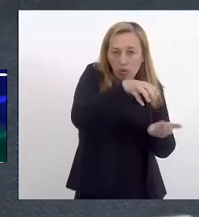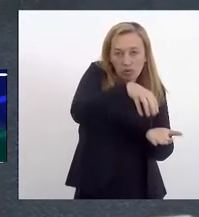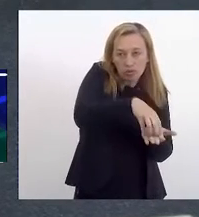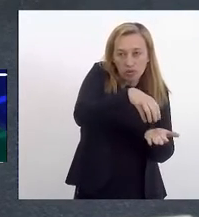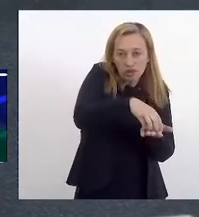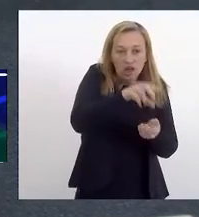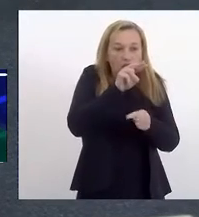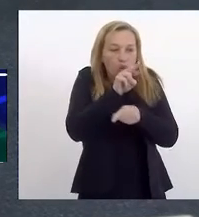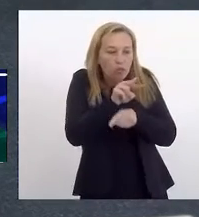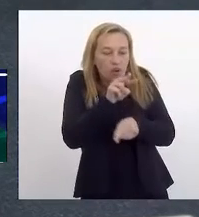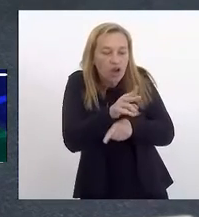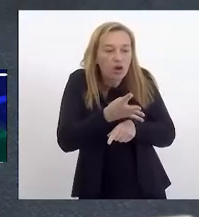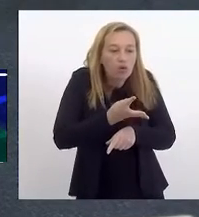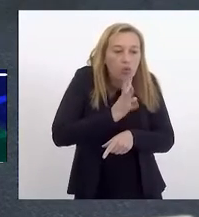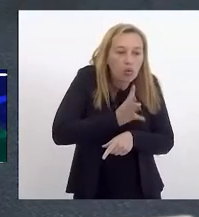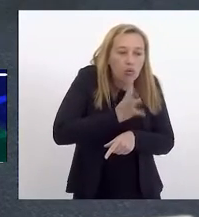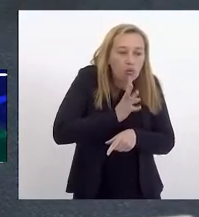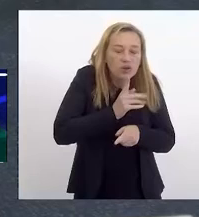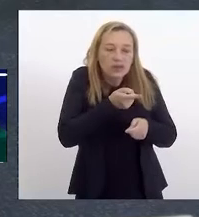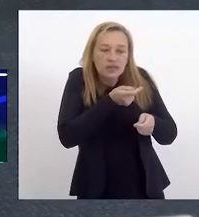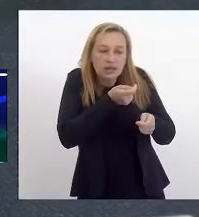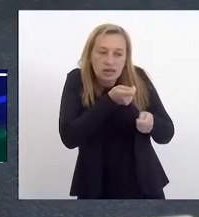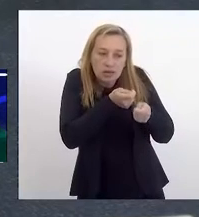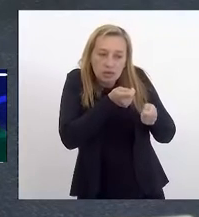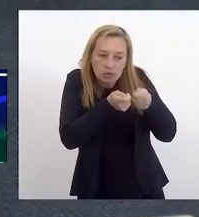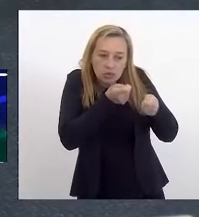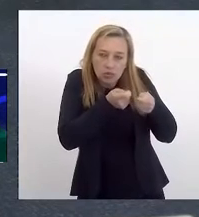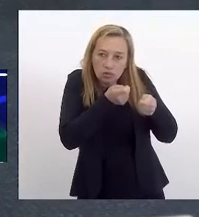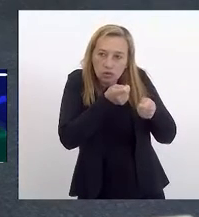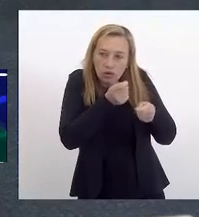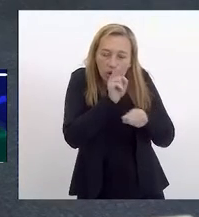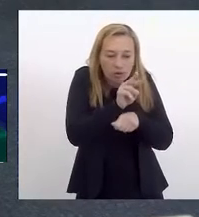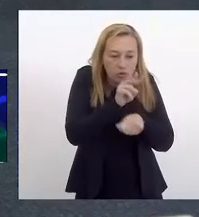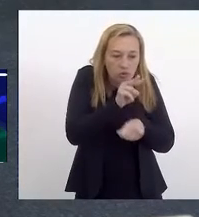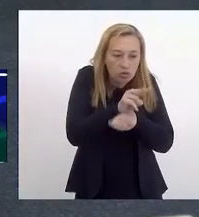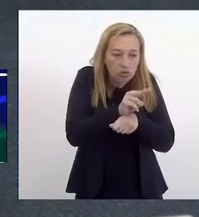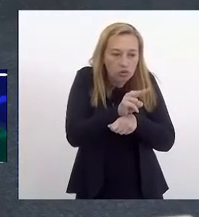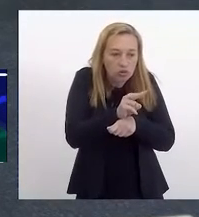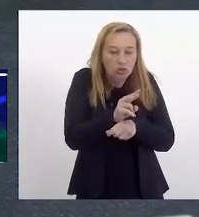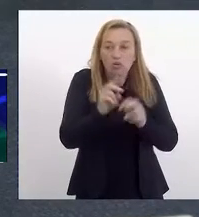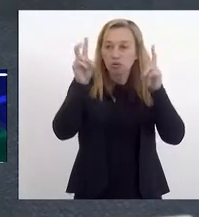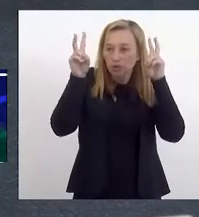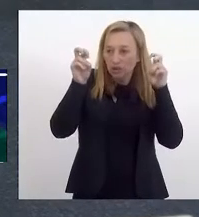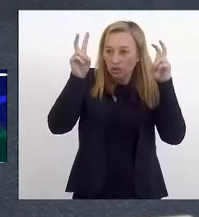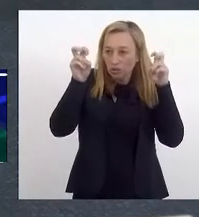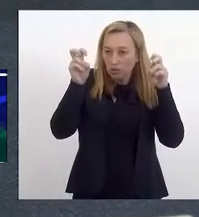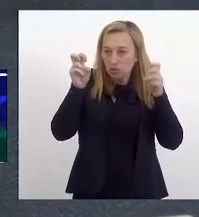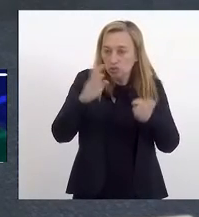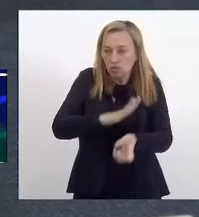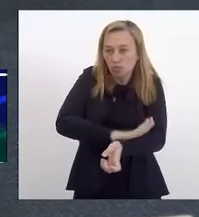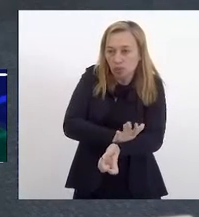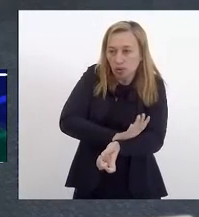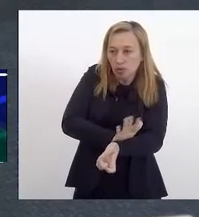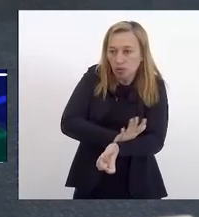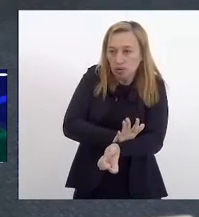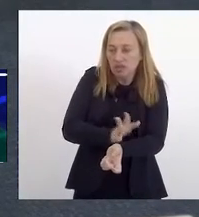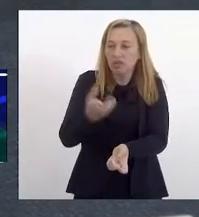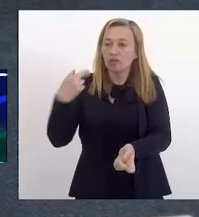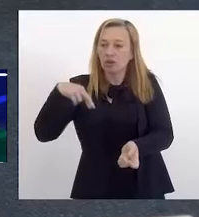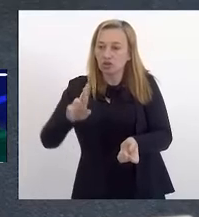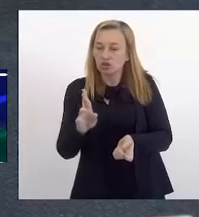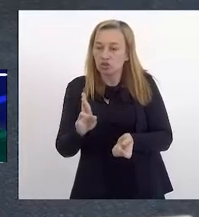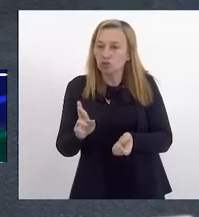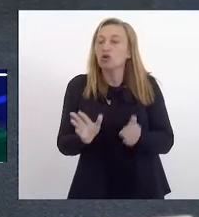conhecer, catalogar e monitorar os casos de racismo religioso. Então, o projeto de